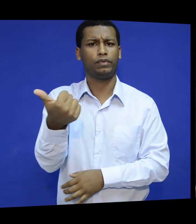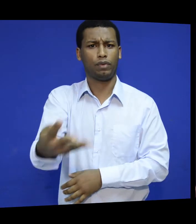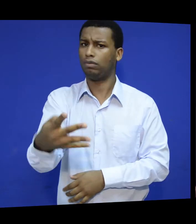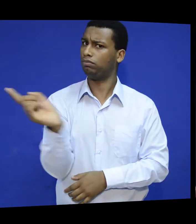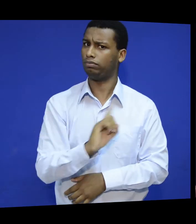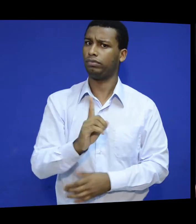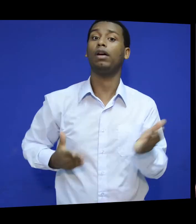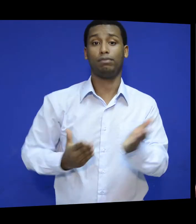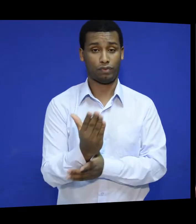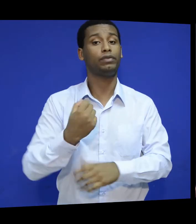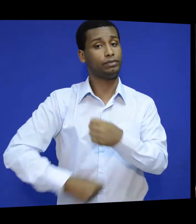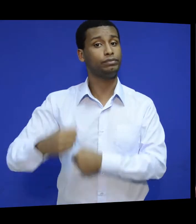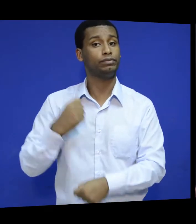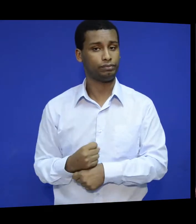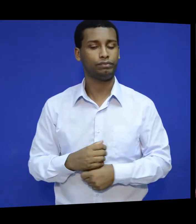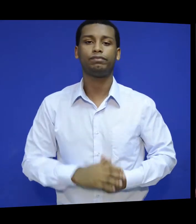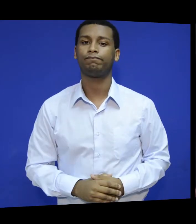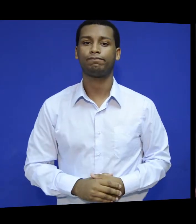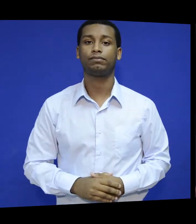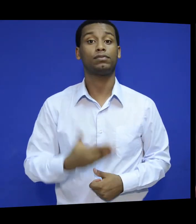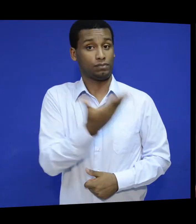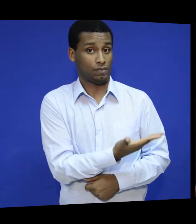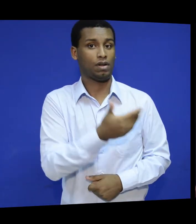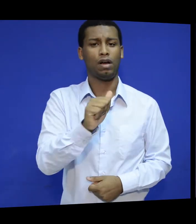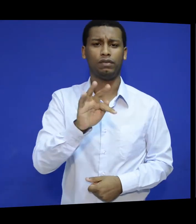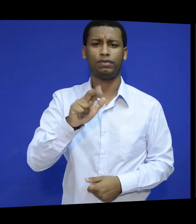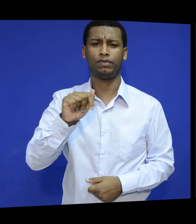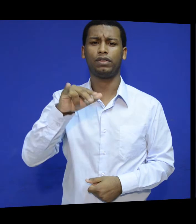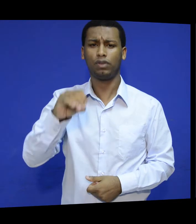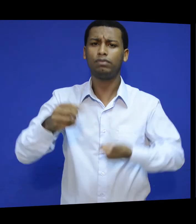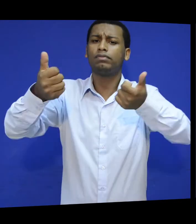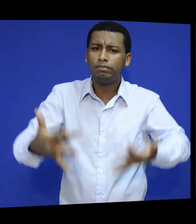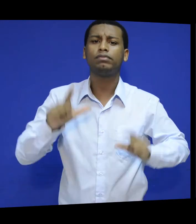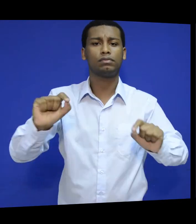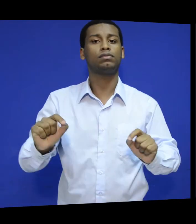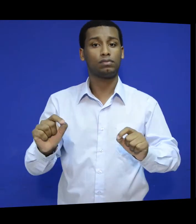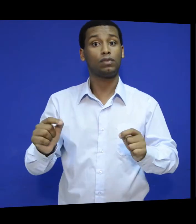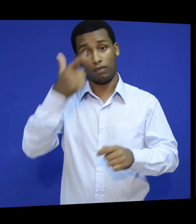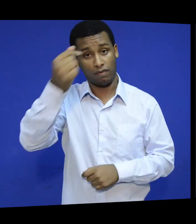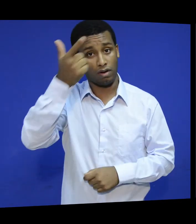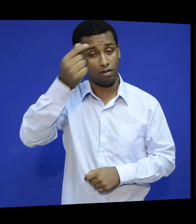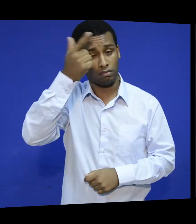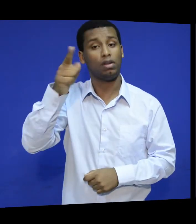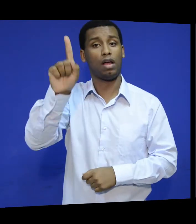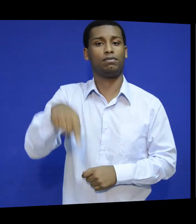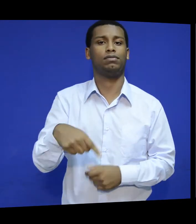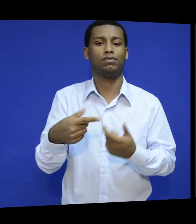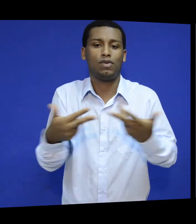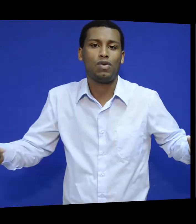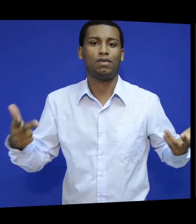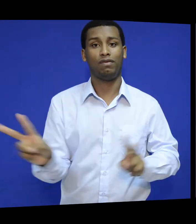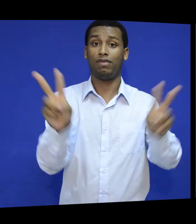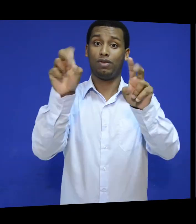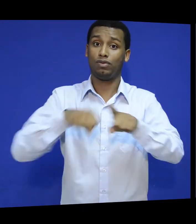e não em 2024, conforme foi aprovado no ano passado. Afrânio Bopré defendeu a recuperação do sentido de